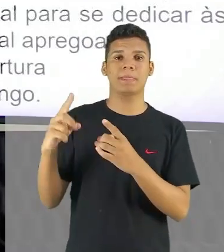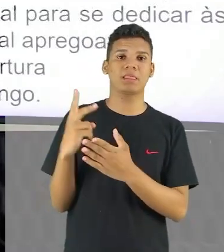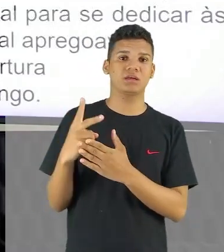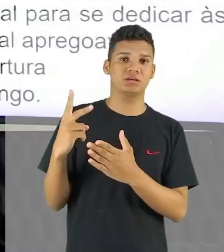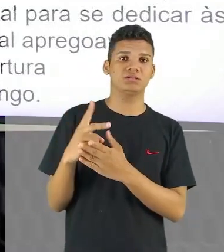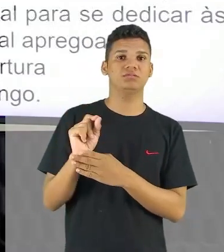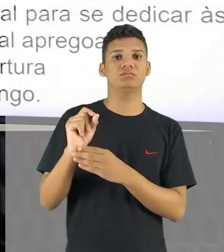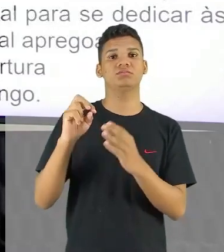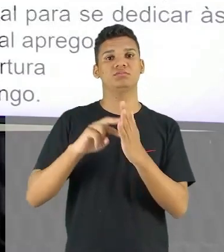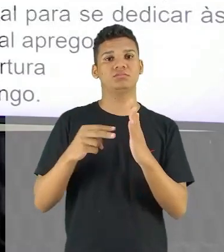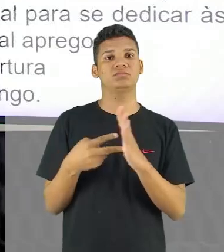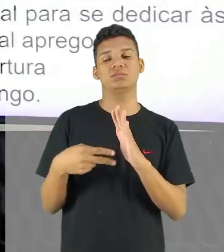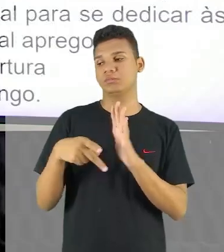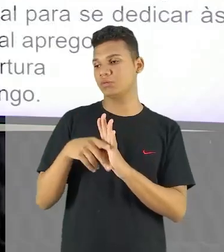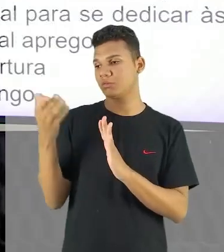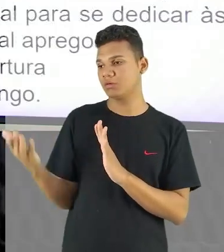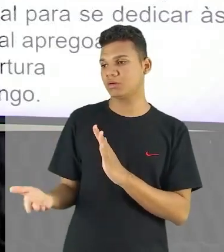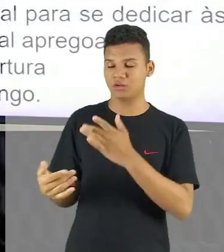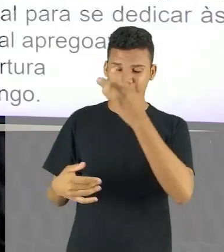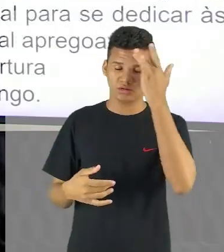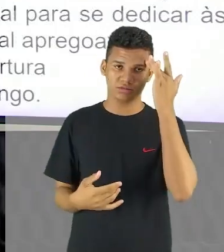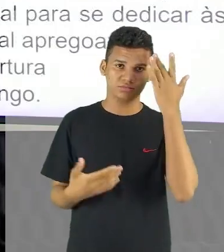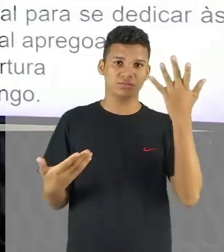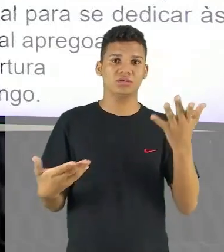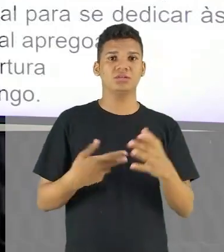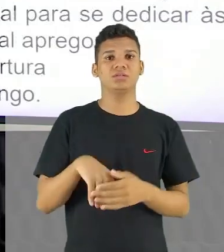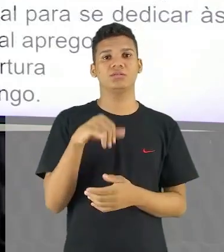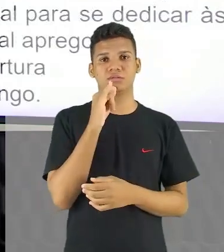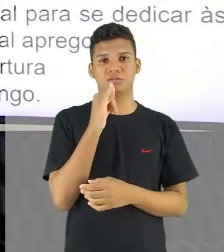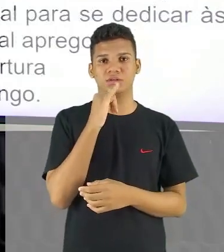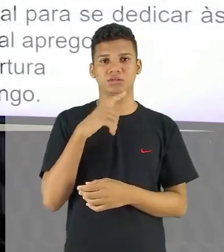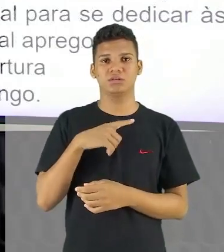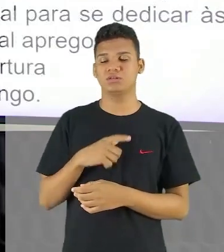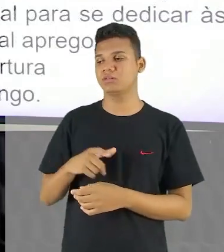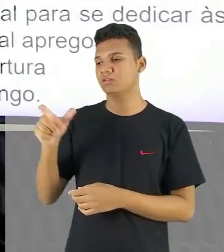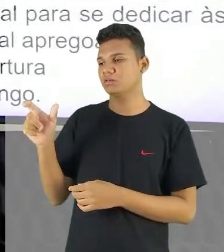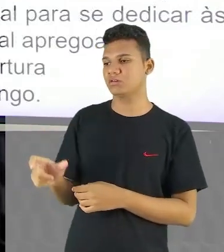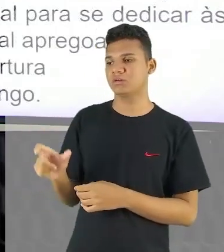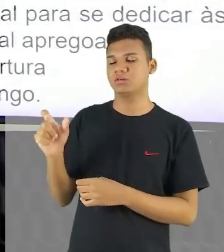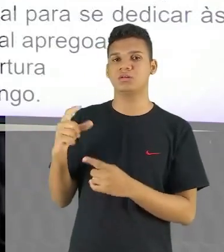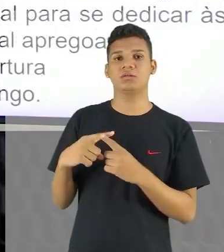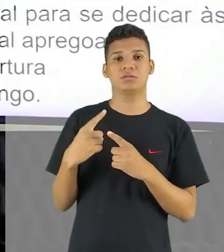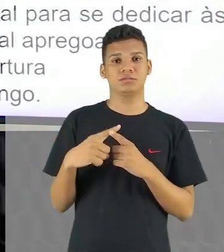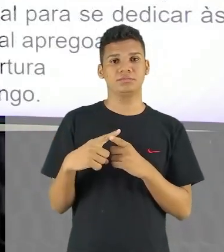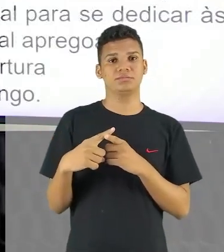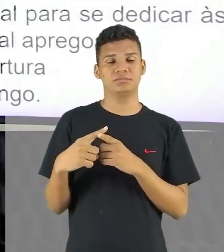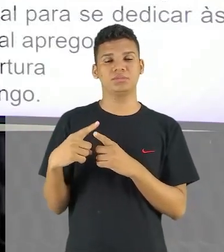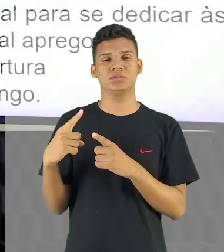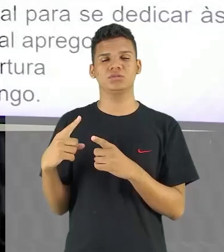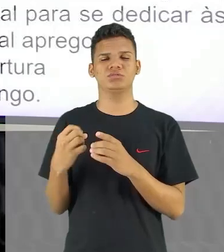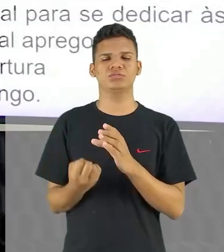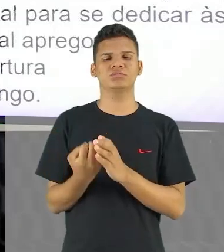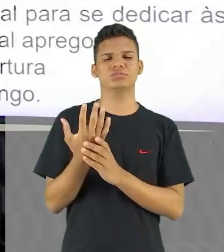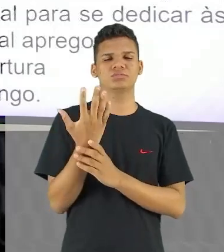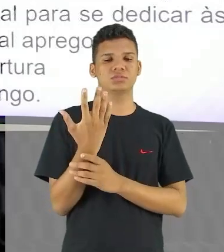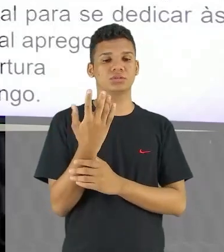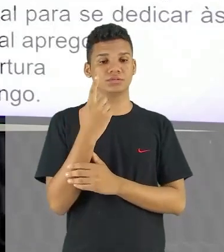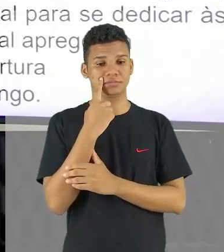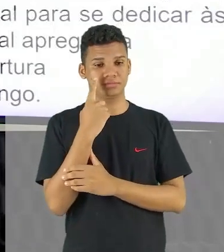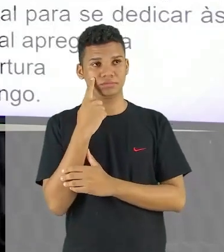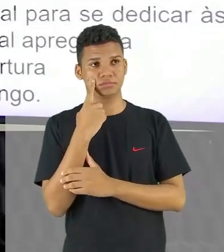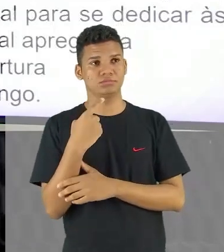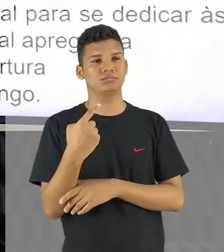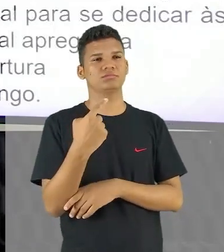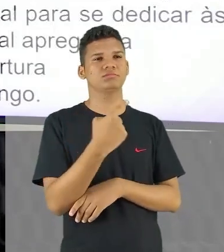para batizar essa dama. Dama que existiu com sua voz macia e olhos de aço. Falar com Dona Petronilha